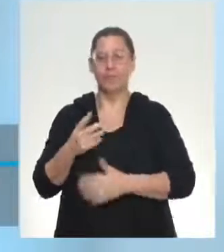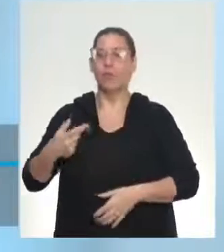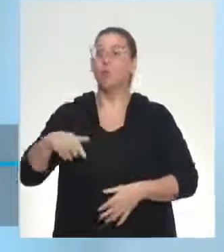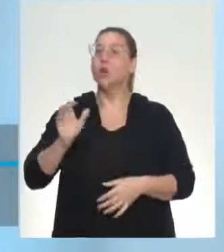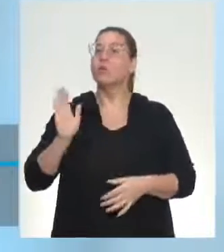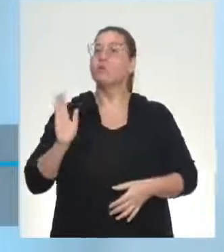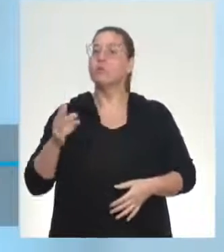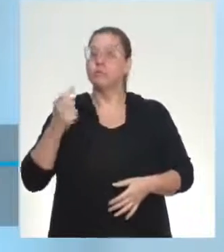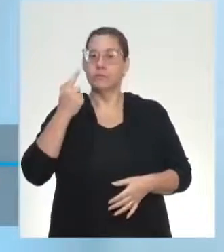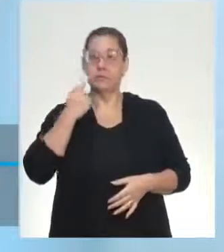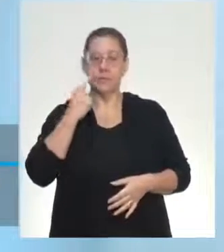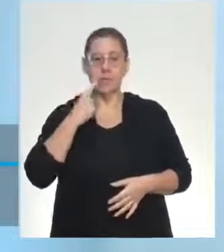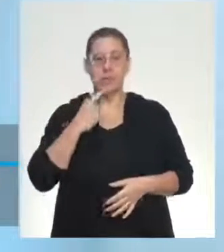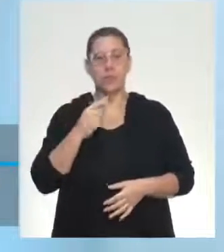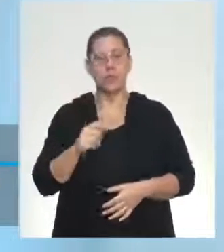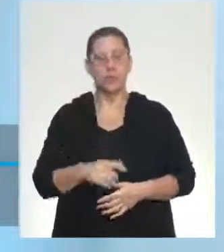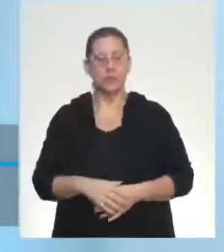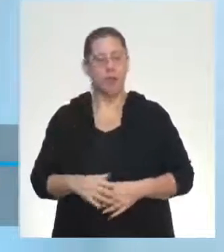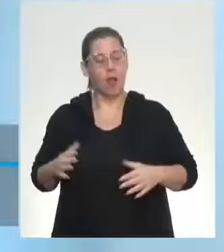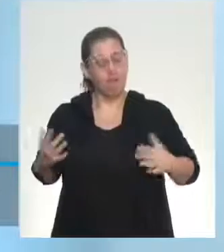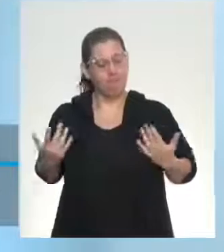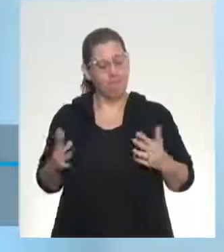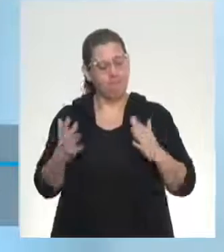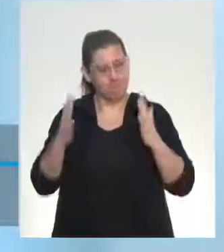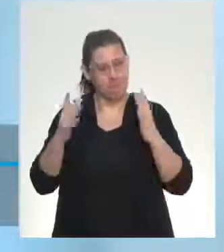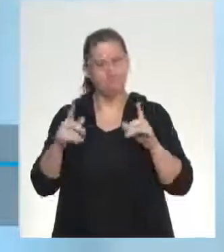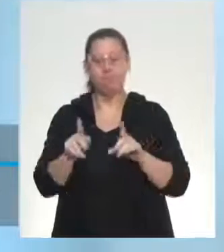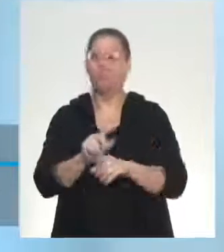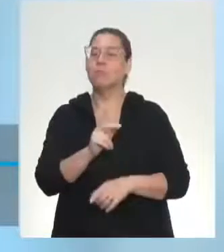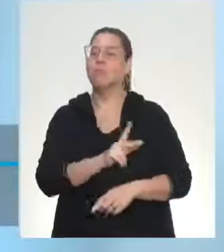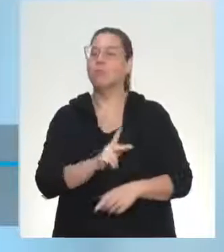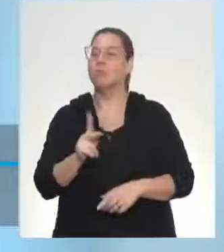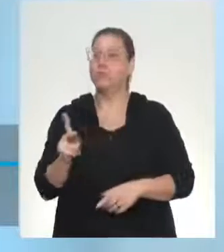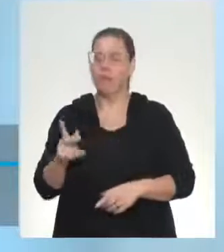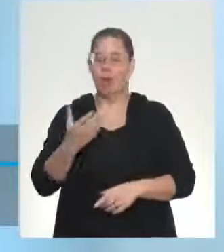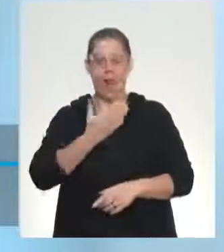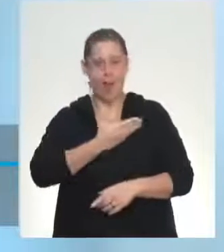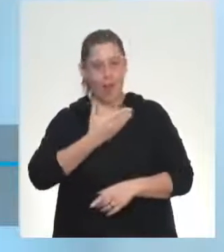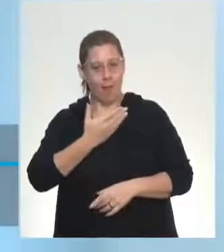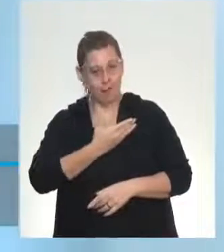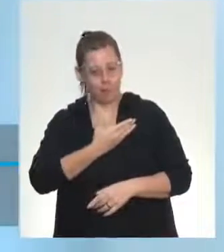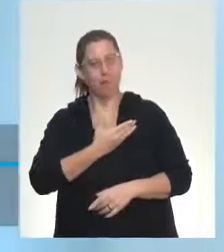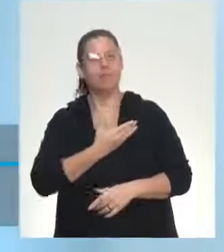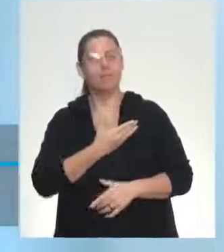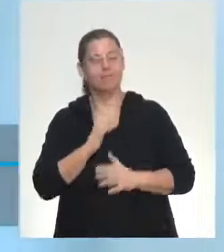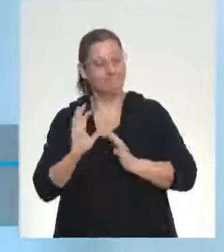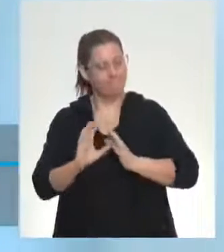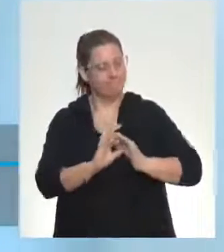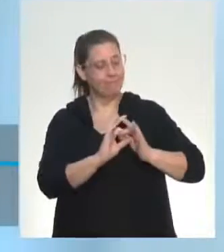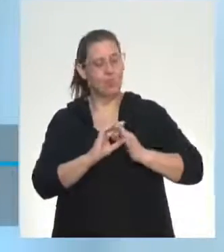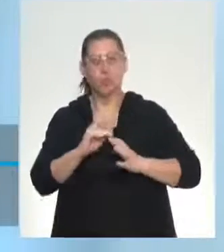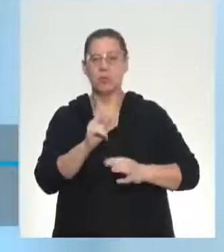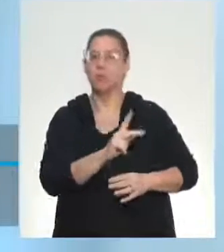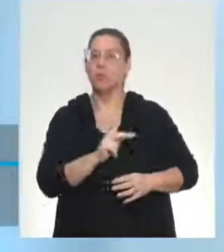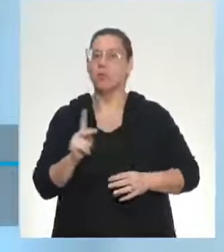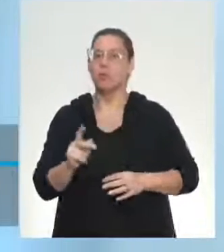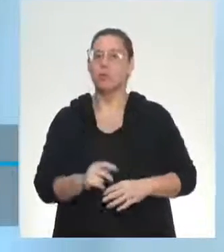já vamos aqui prestigiar os profs também, nossos colegas e parceiros,